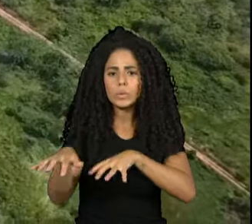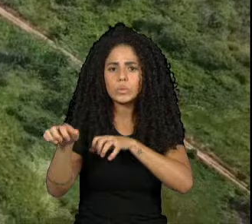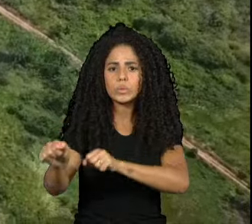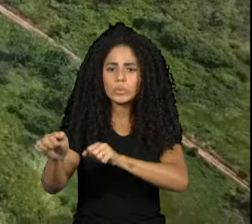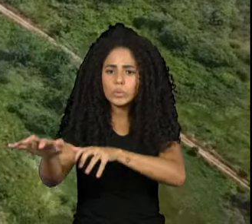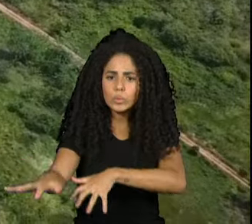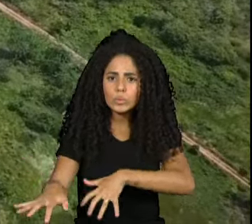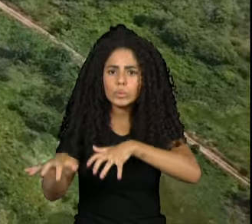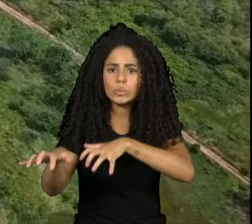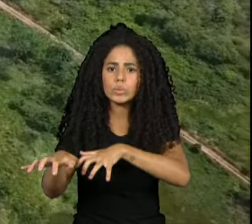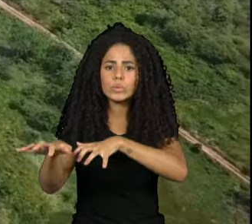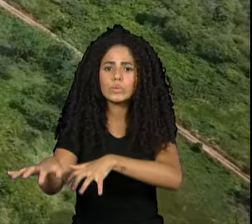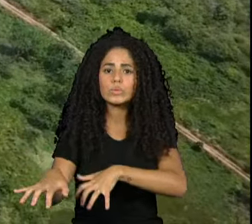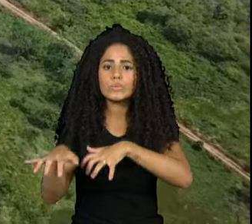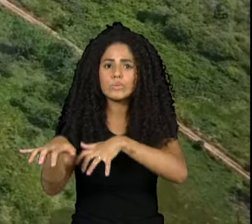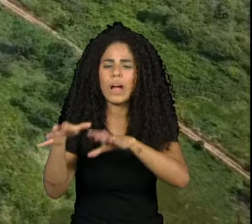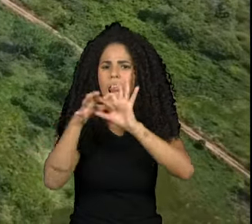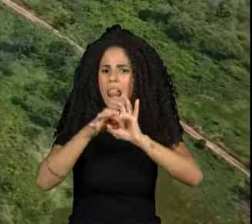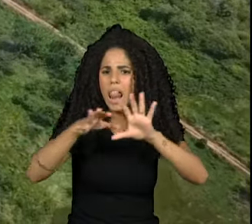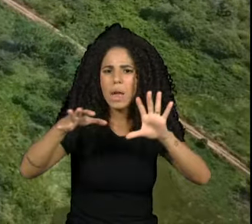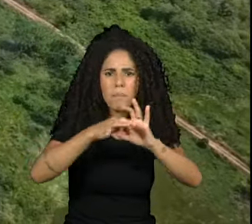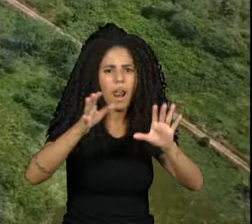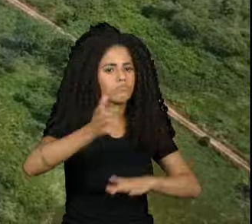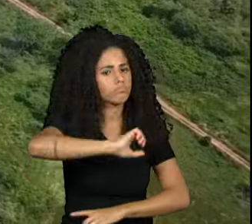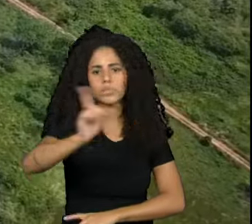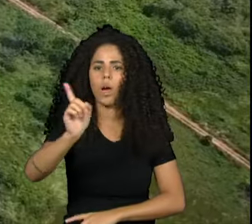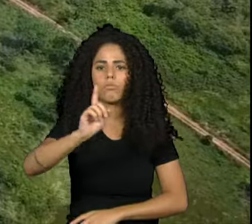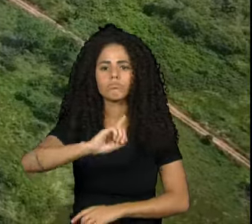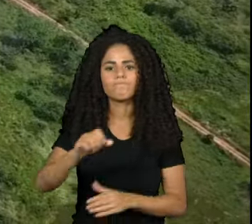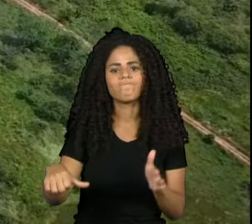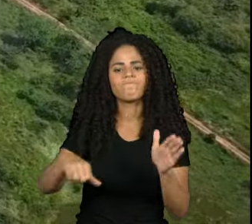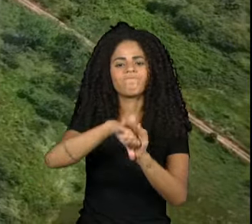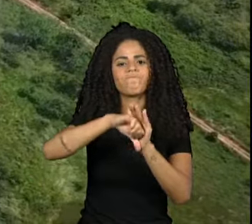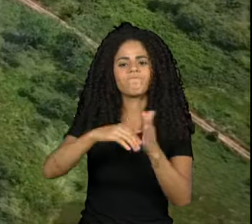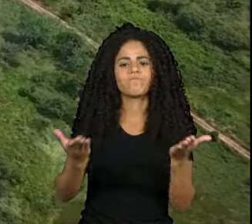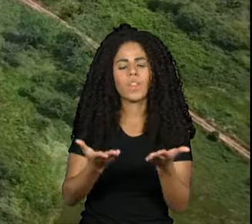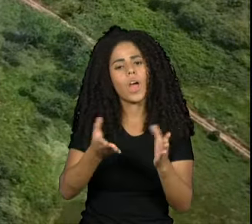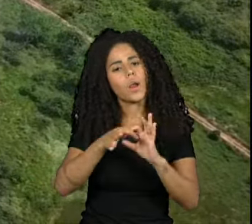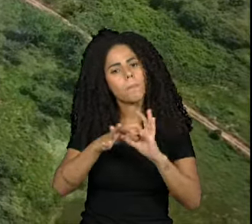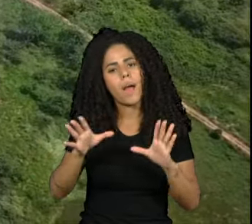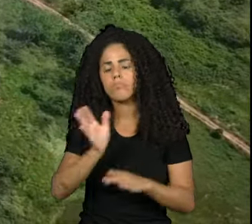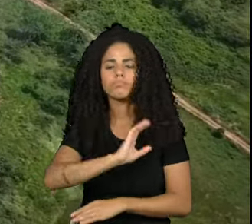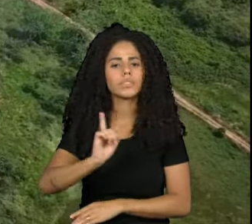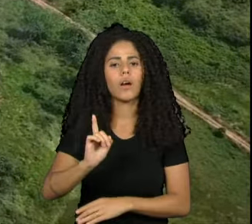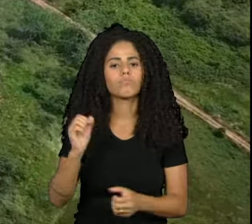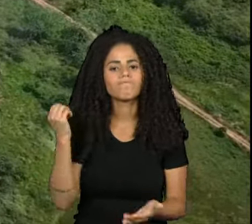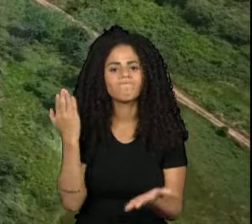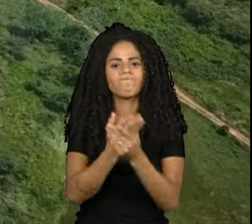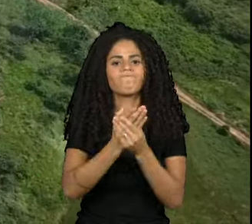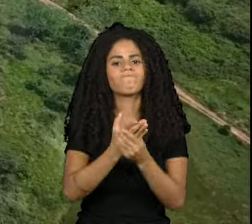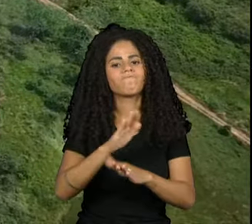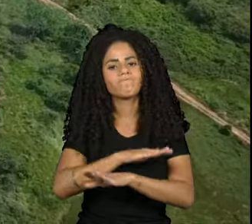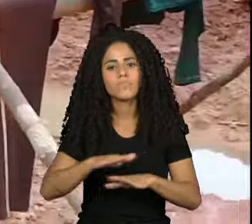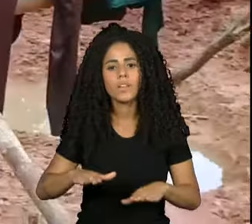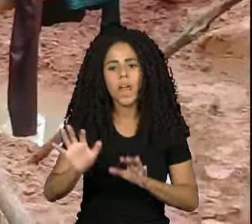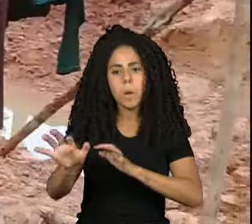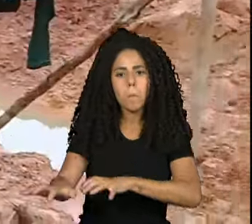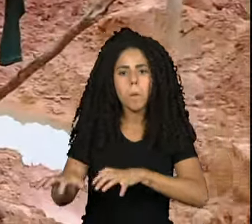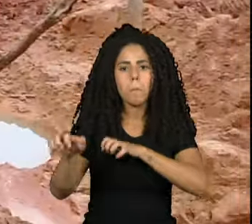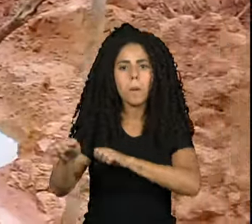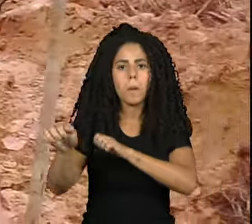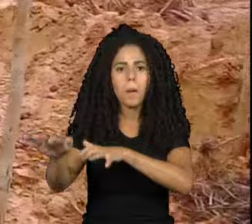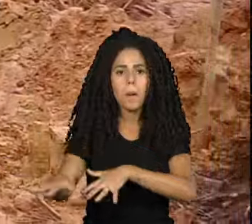fica proibida de liberar novas autorizações de pesquisa mineral e de permitir a extração dos minérios na região.